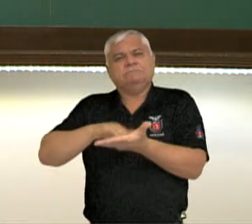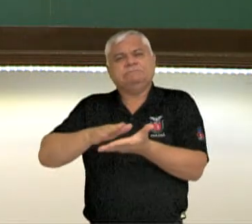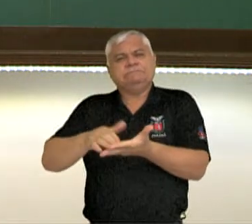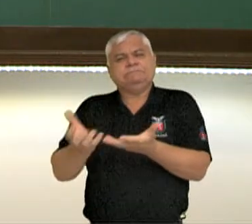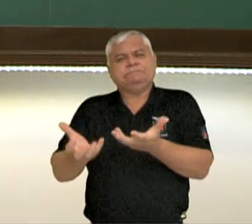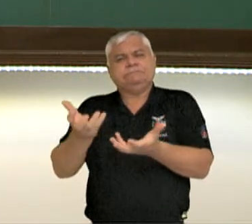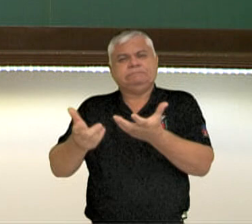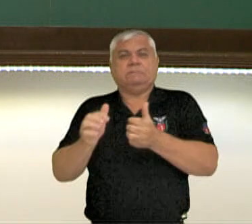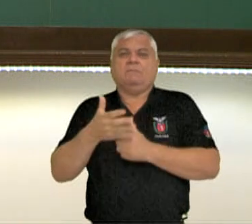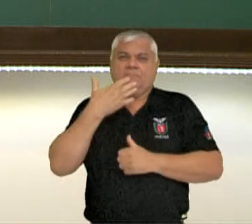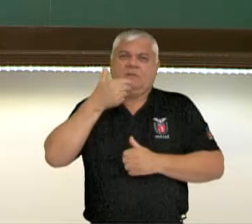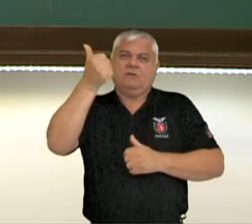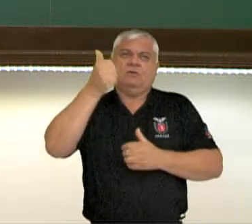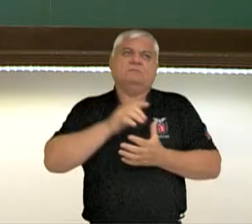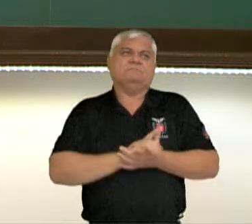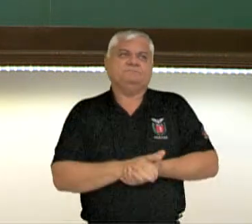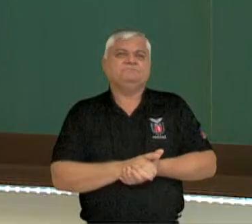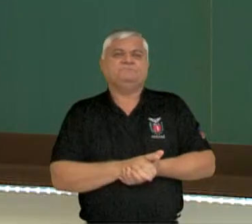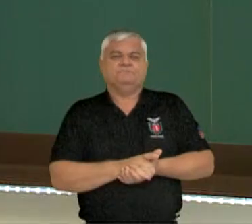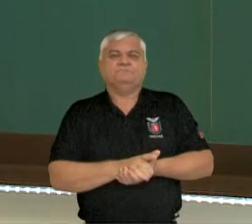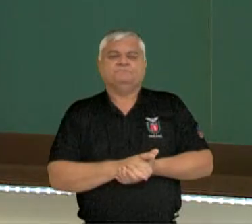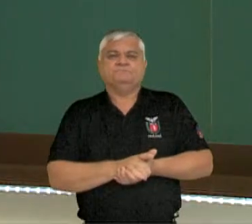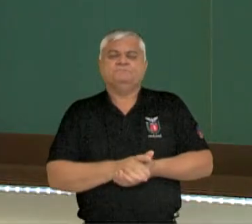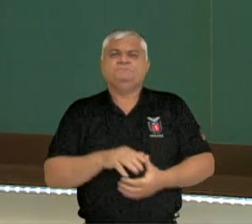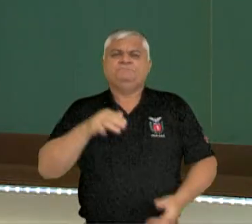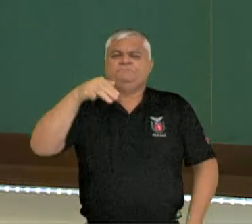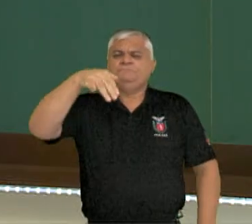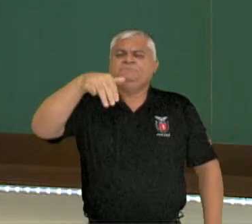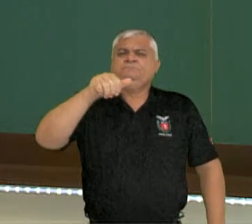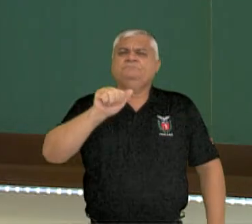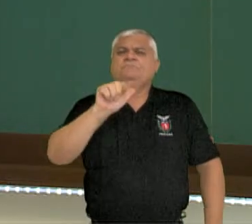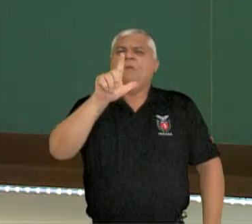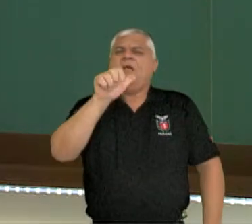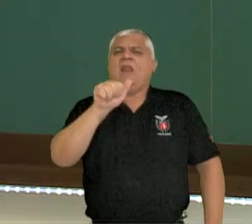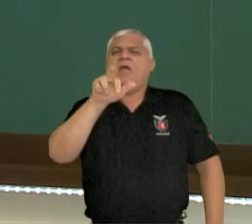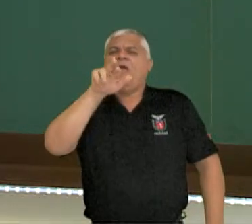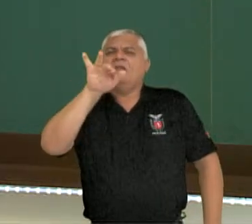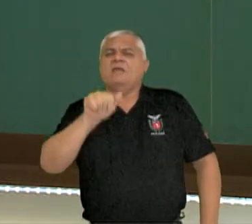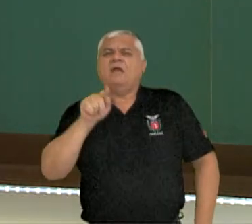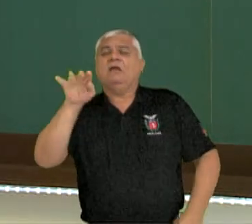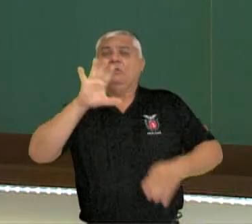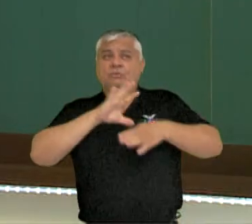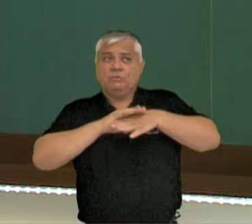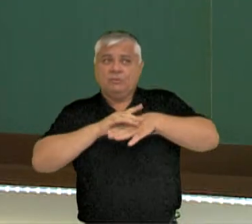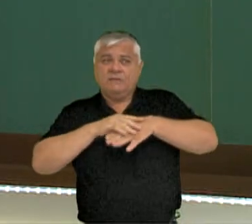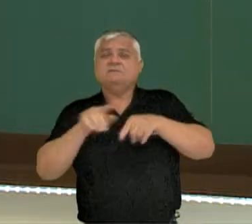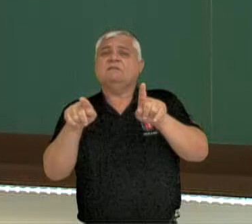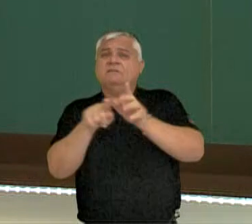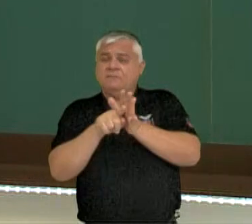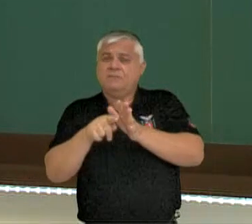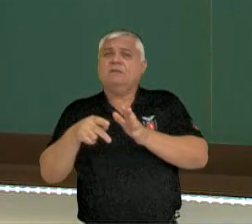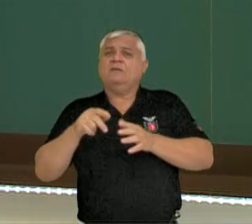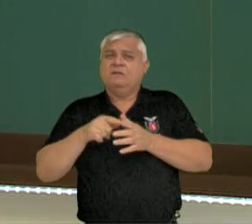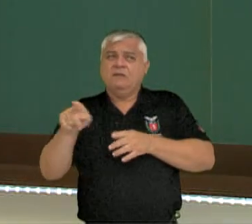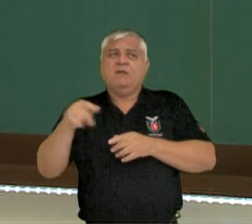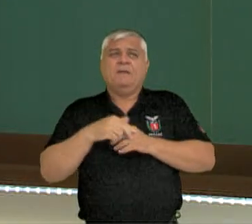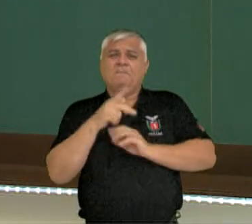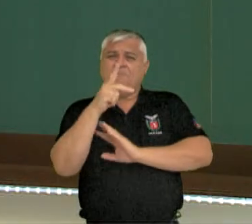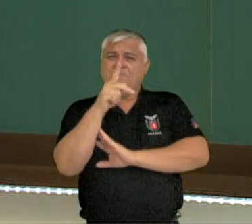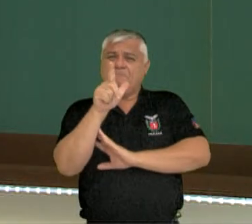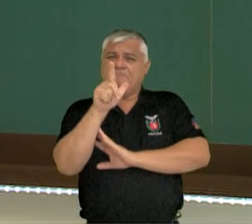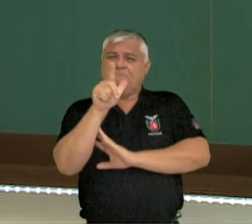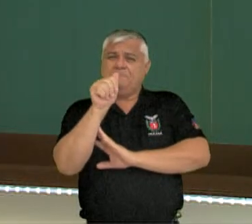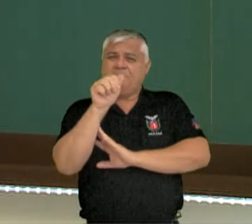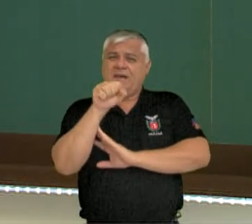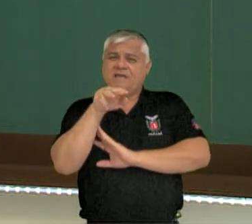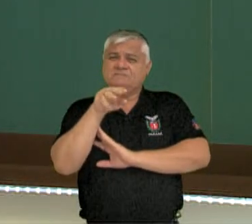o risco. Com relação à malária, uma outra doença também causada pelo Plasmodium. E aqui nós